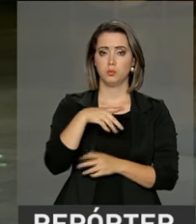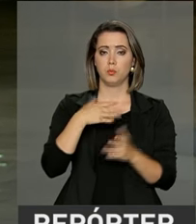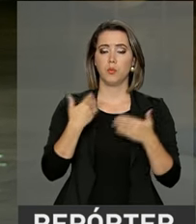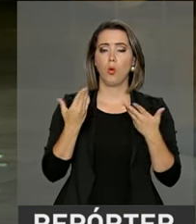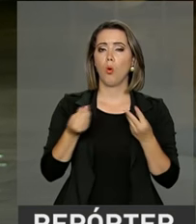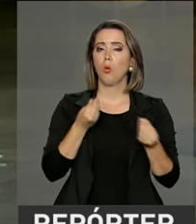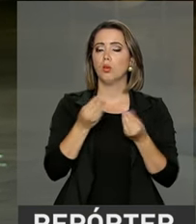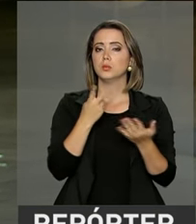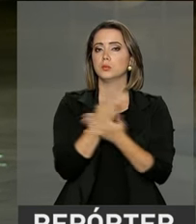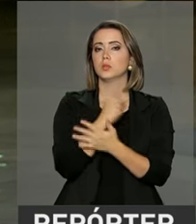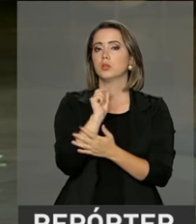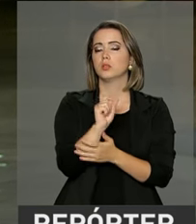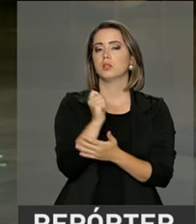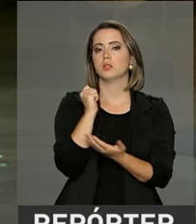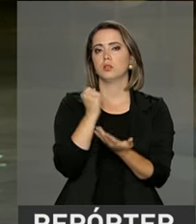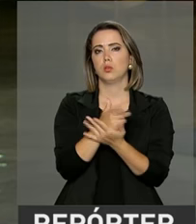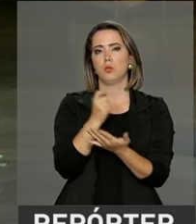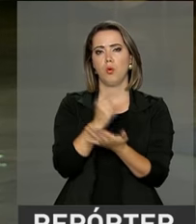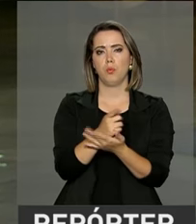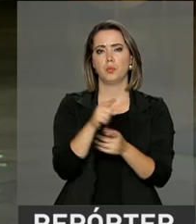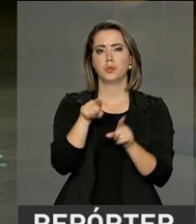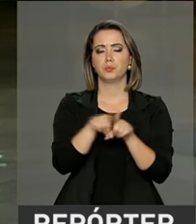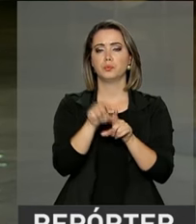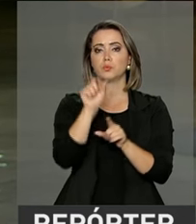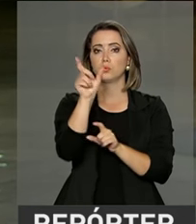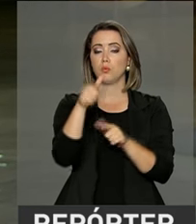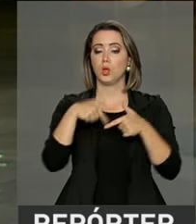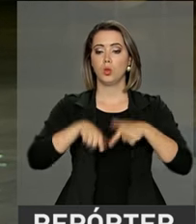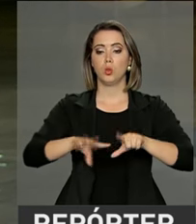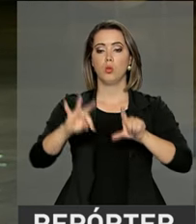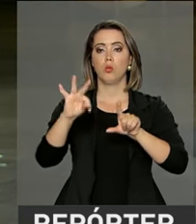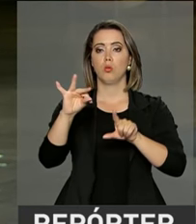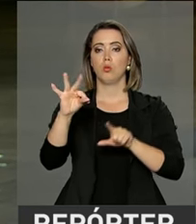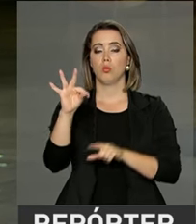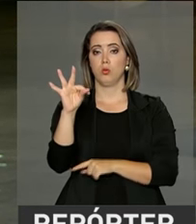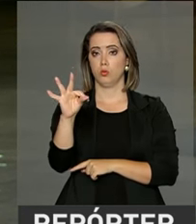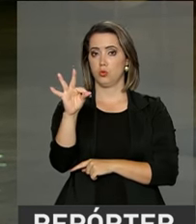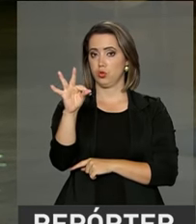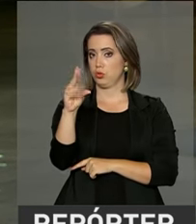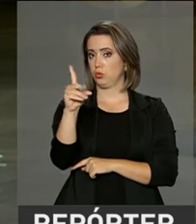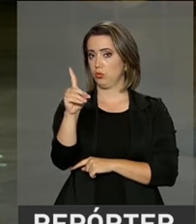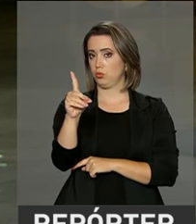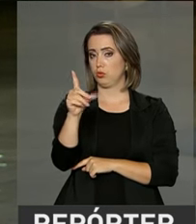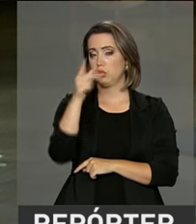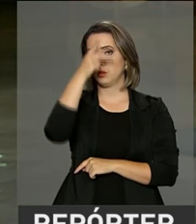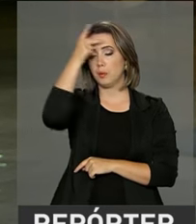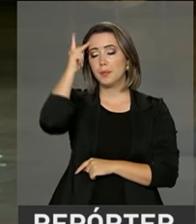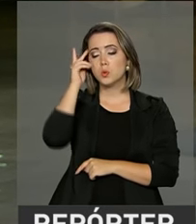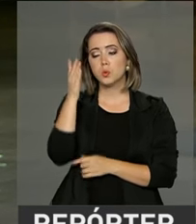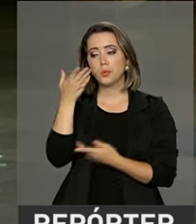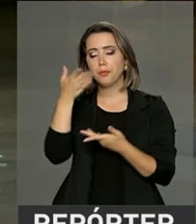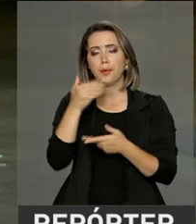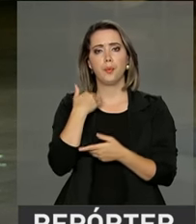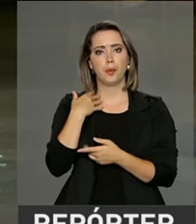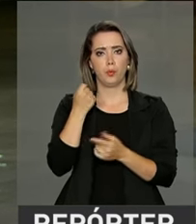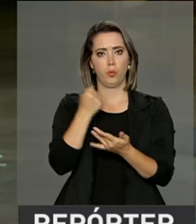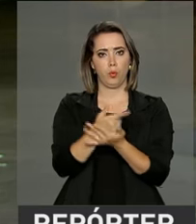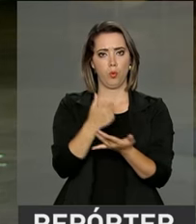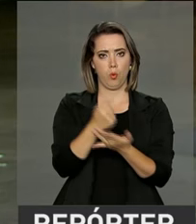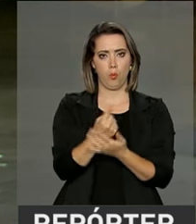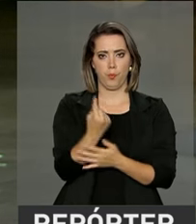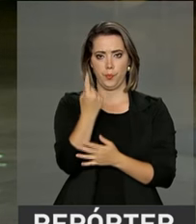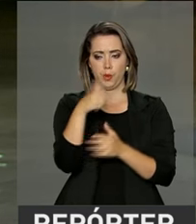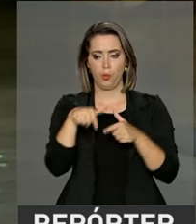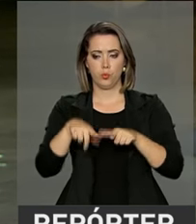como que funcionam esses títulos do Tesouro Direto? A pessoa vai lá, compra um título do